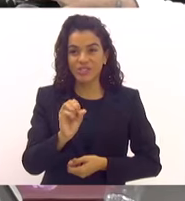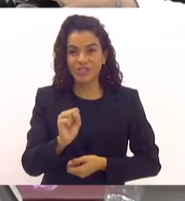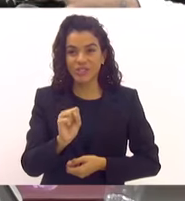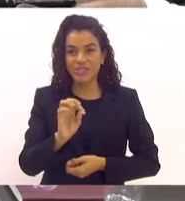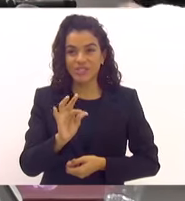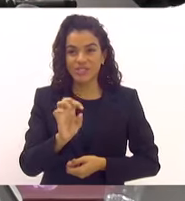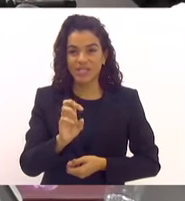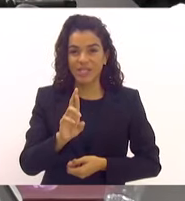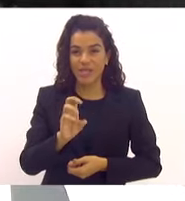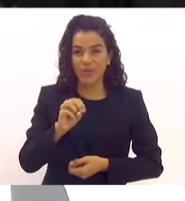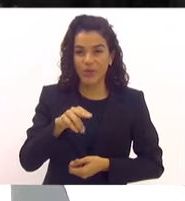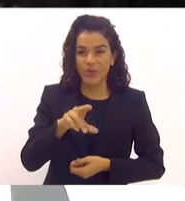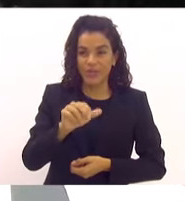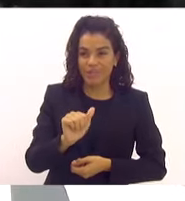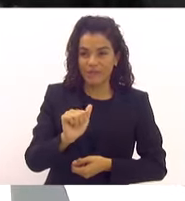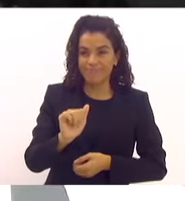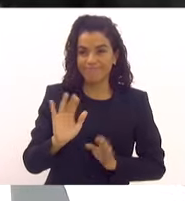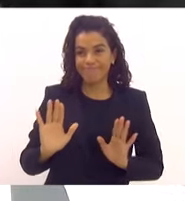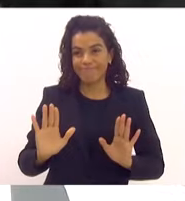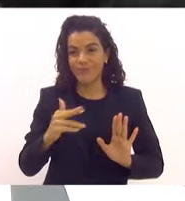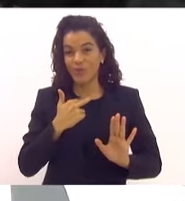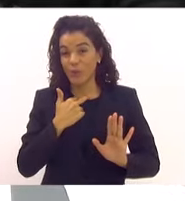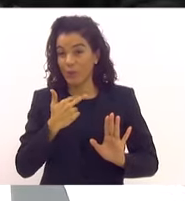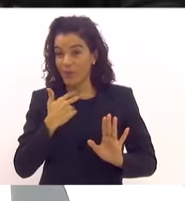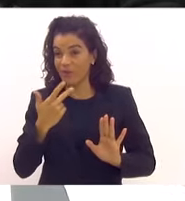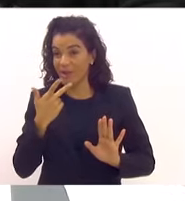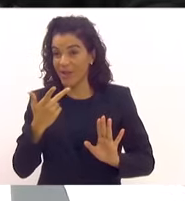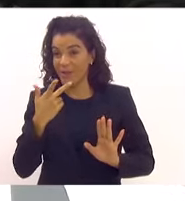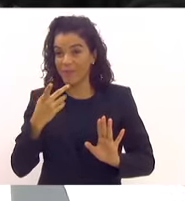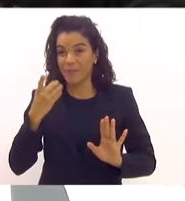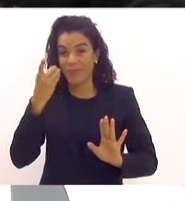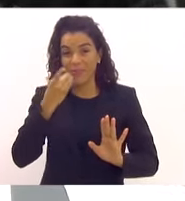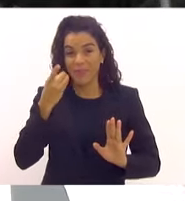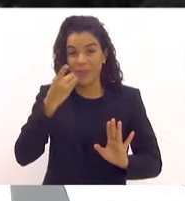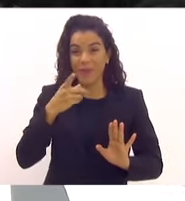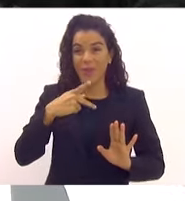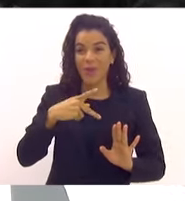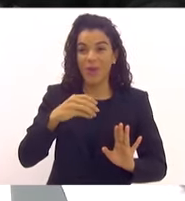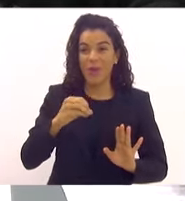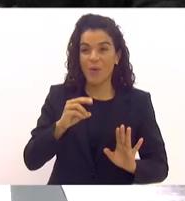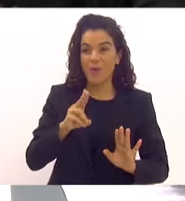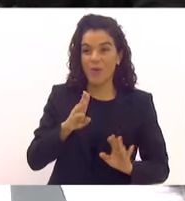É porque eu sou amigo do outro, né? Senão eu falaria o deputado Felipe Poubel, né?